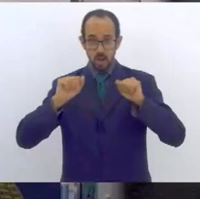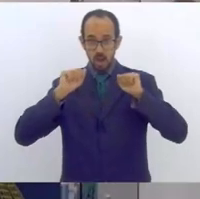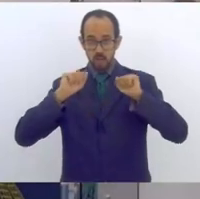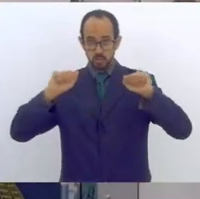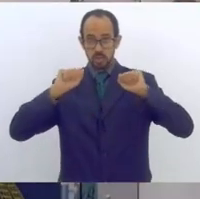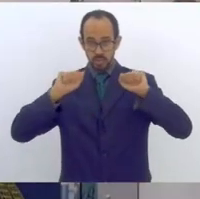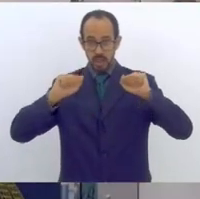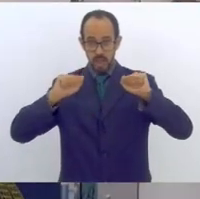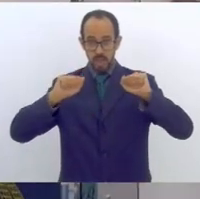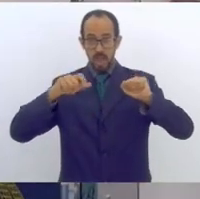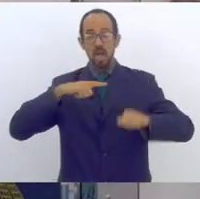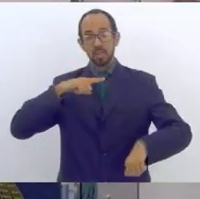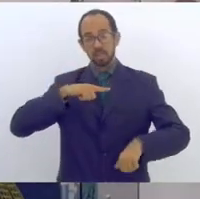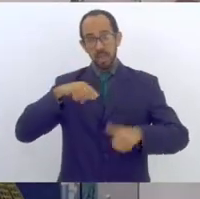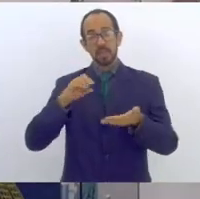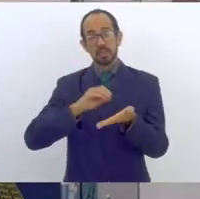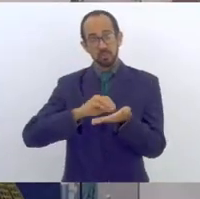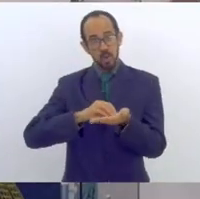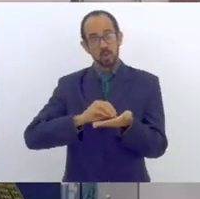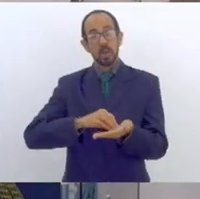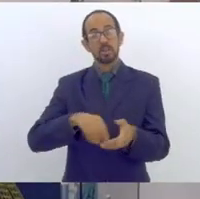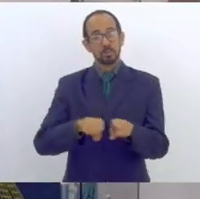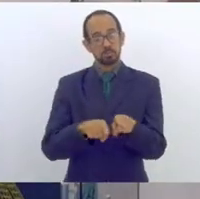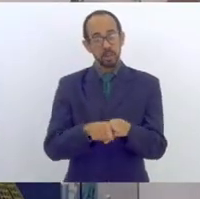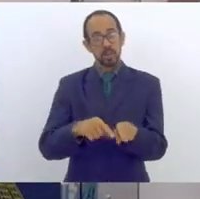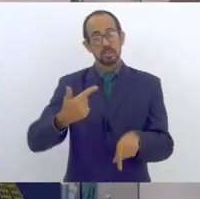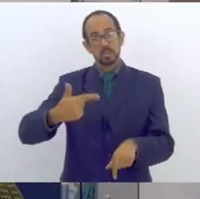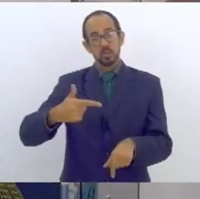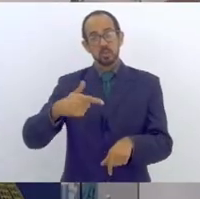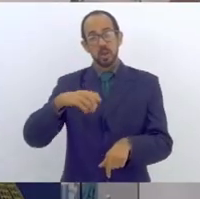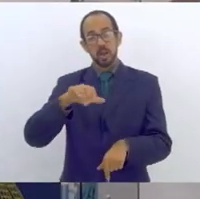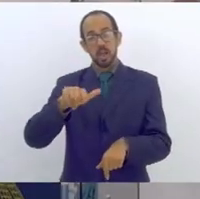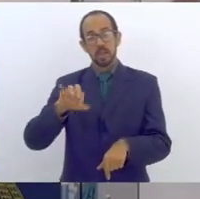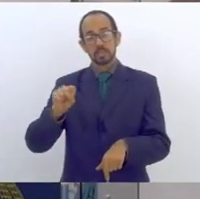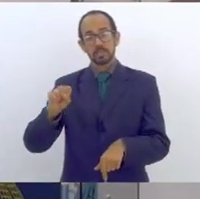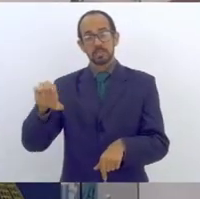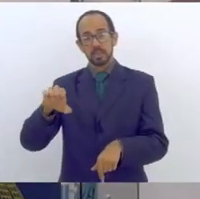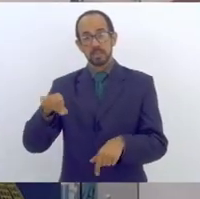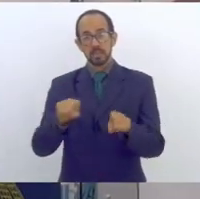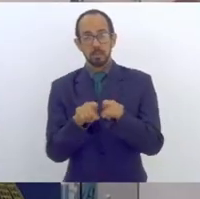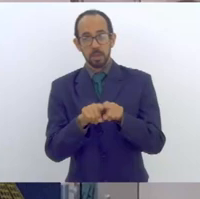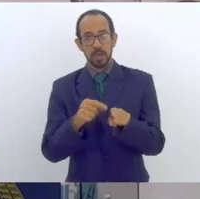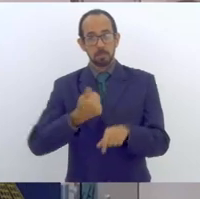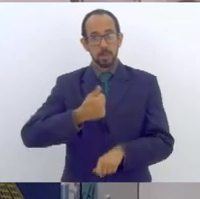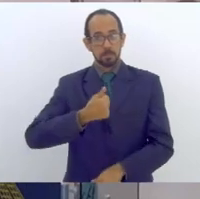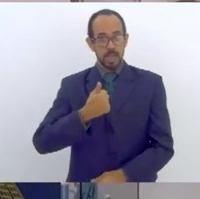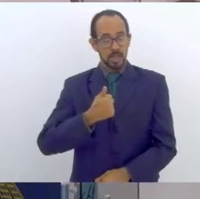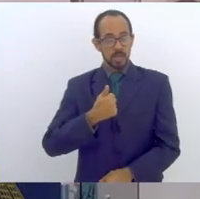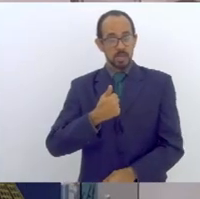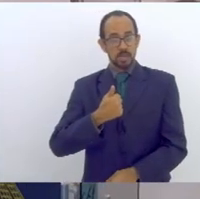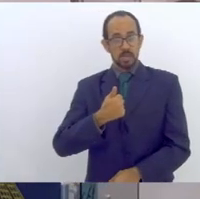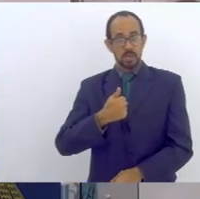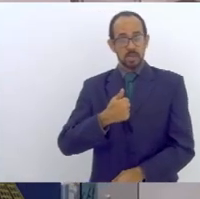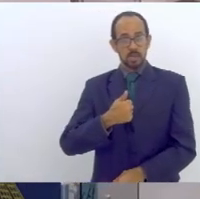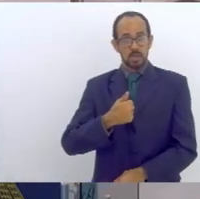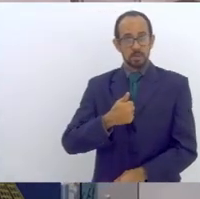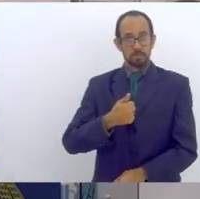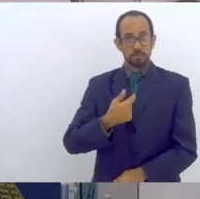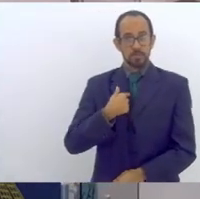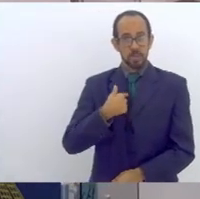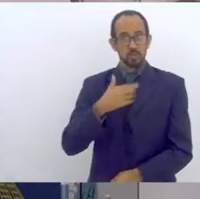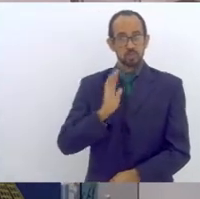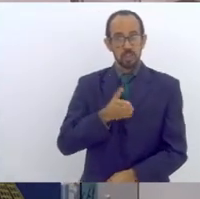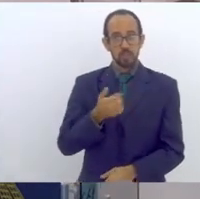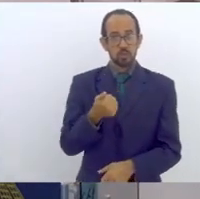vacância também existe na segunda classe na primeira classe curiosamente Deputado tem vacância na primeira classe e eu já tô